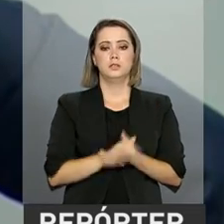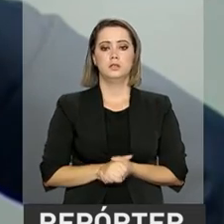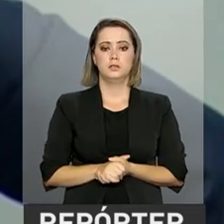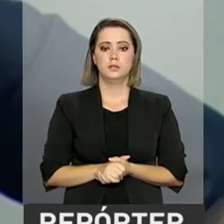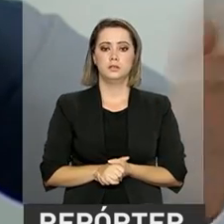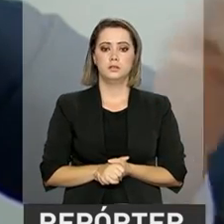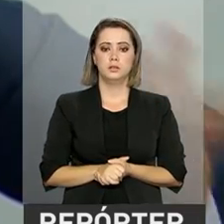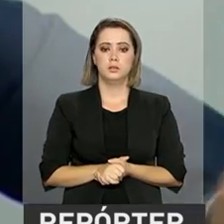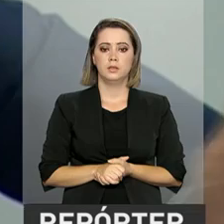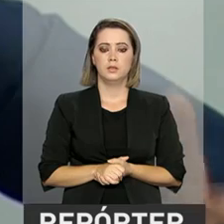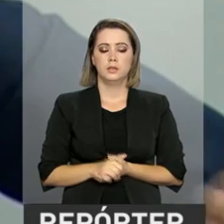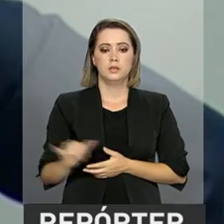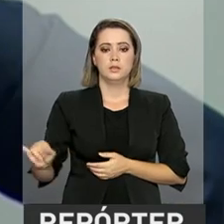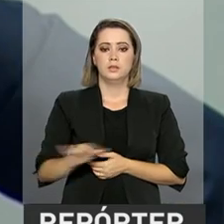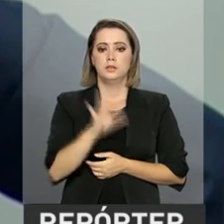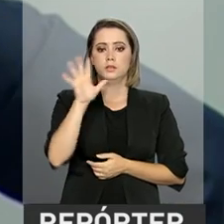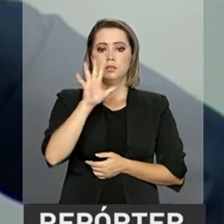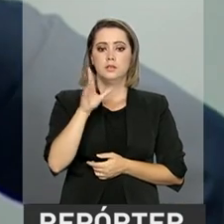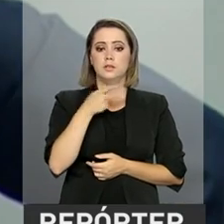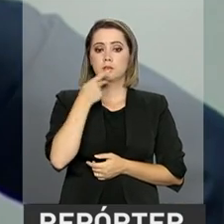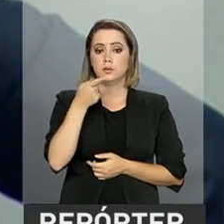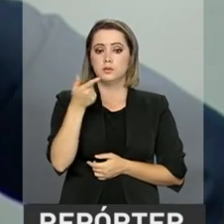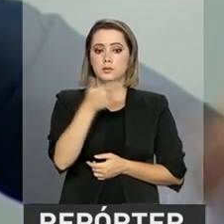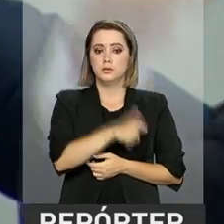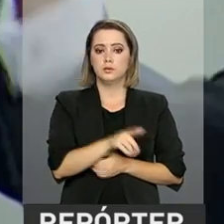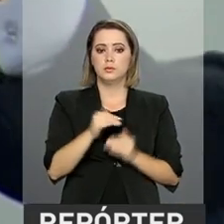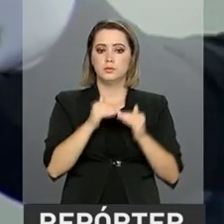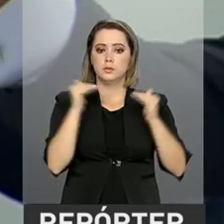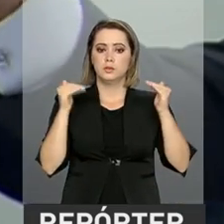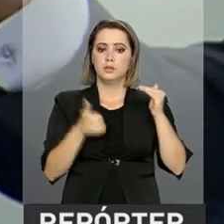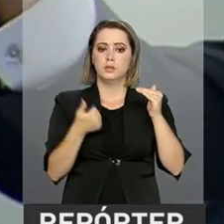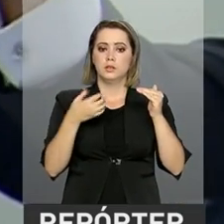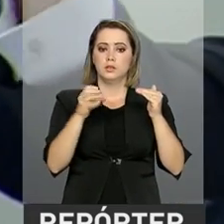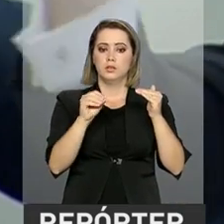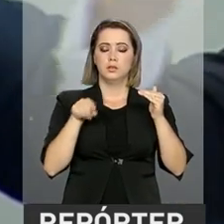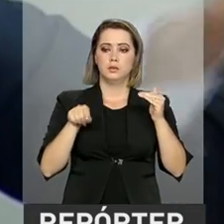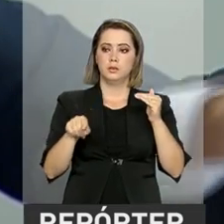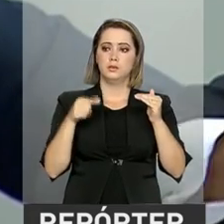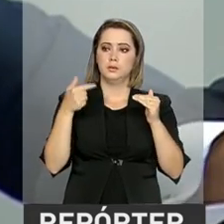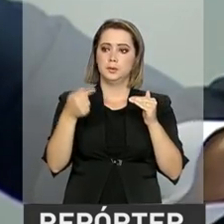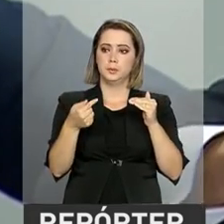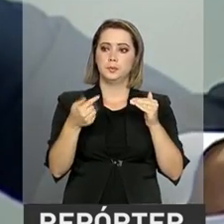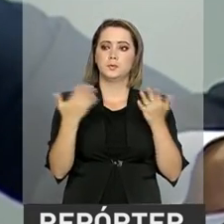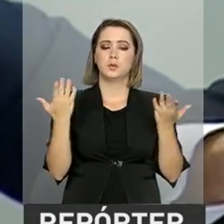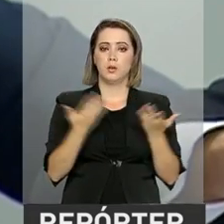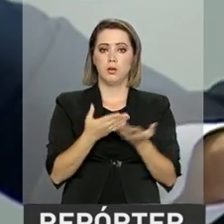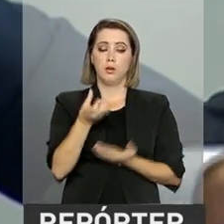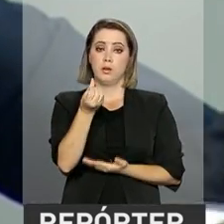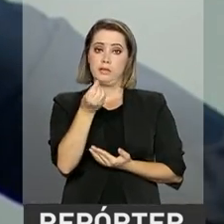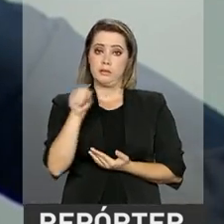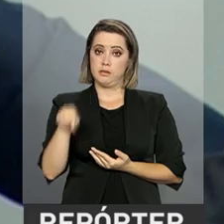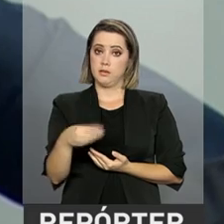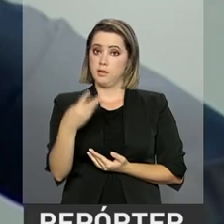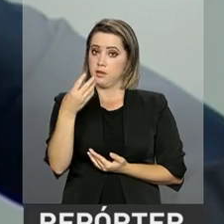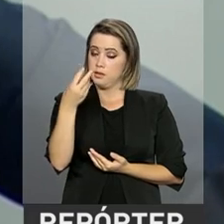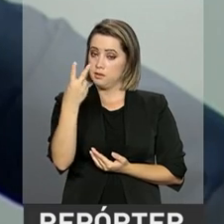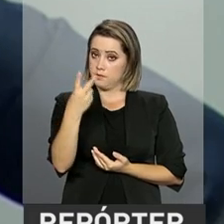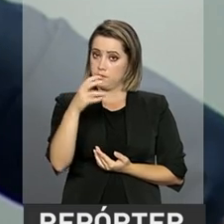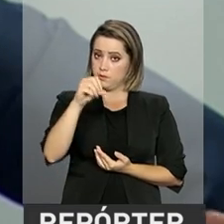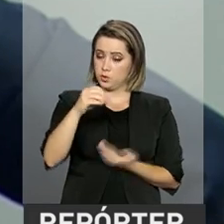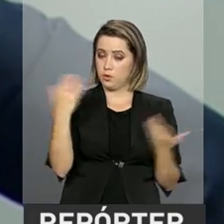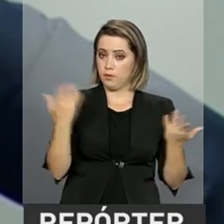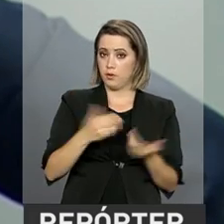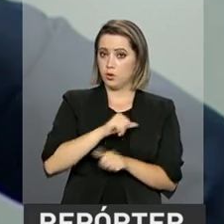a inflação vou Tom uma liberdade de repetir caiu de 10 p 7 para no fim do ano 6:29 hoje tá em em